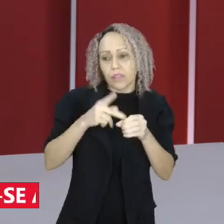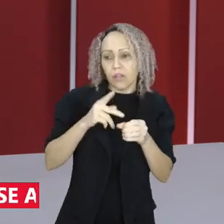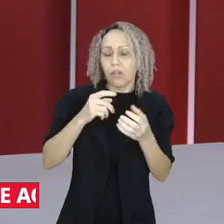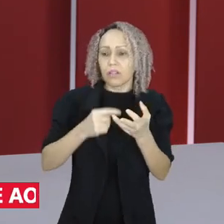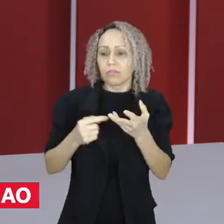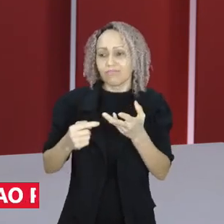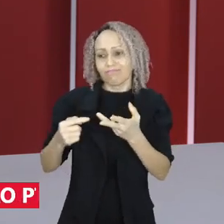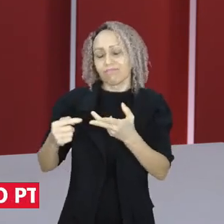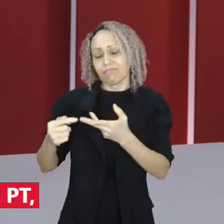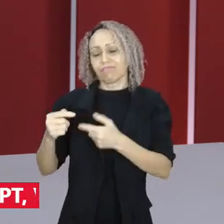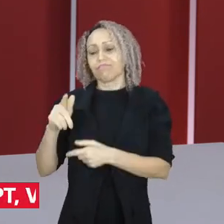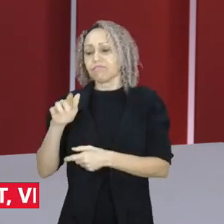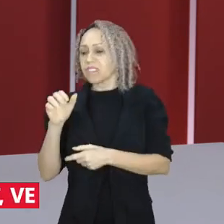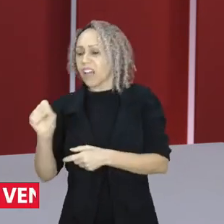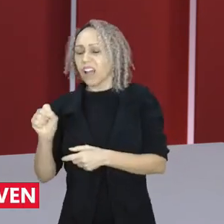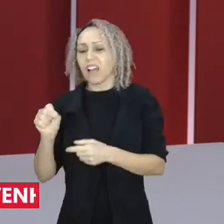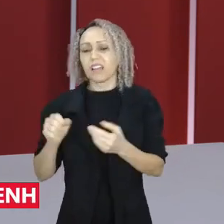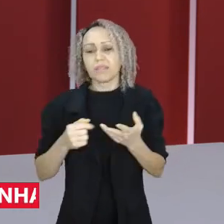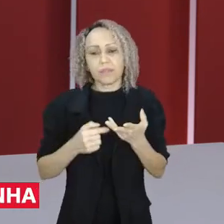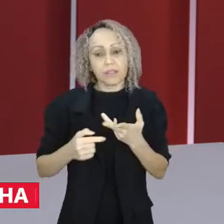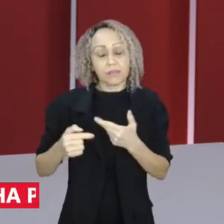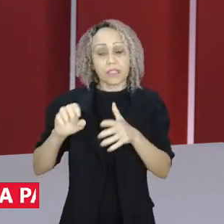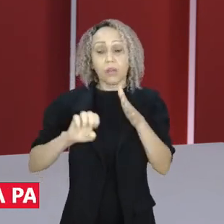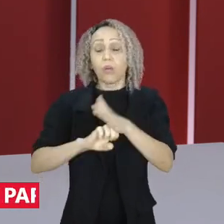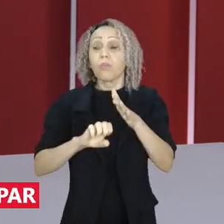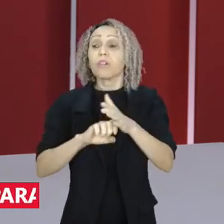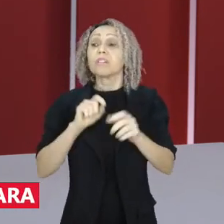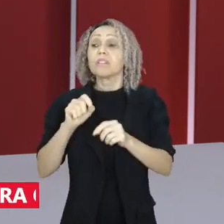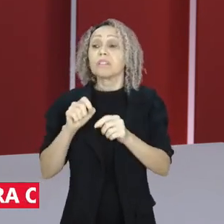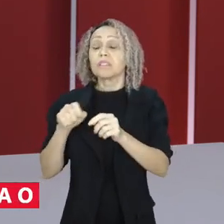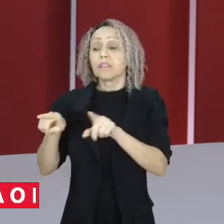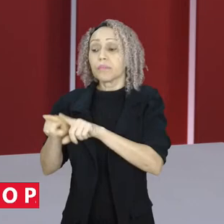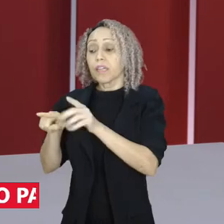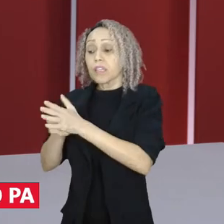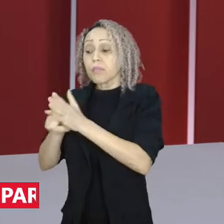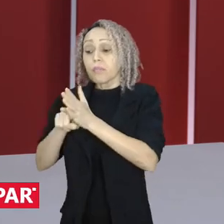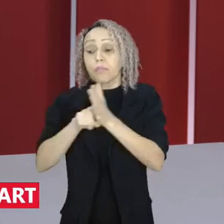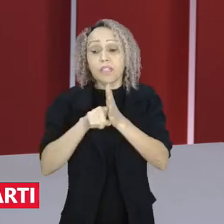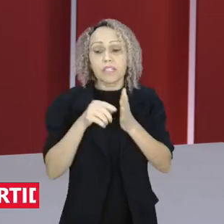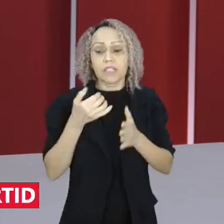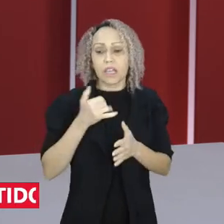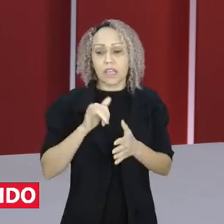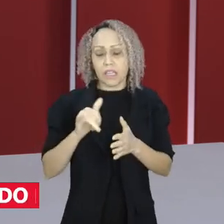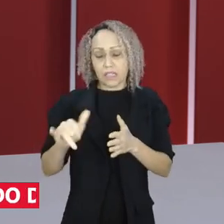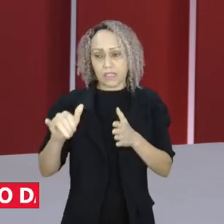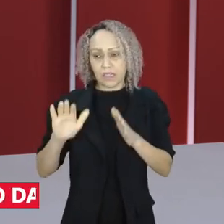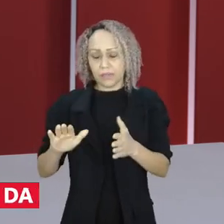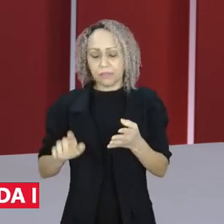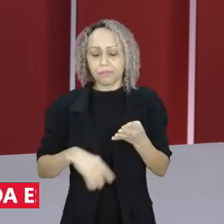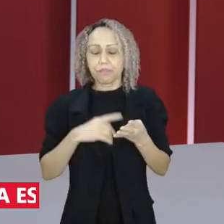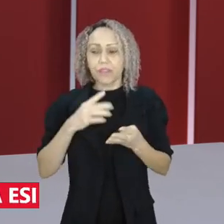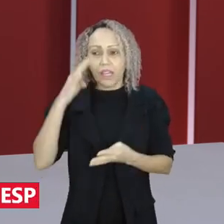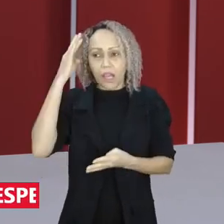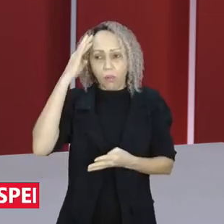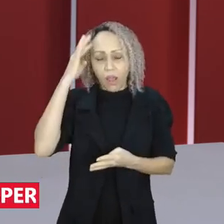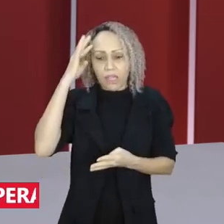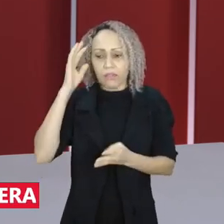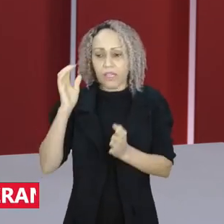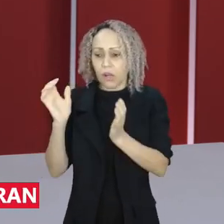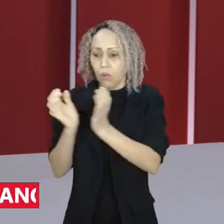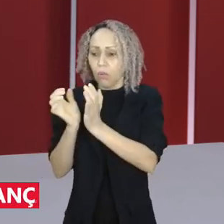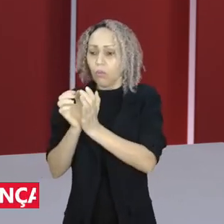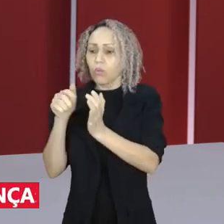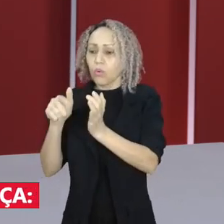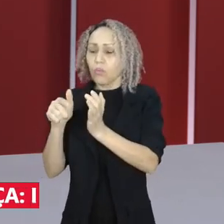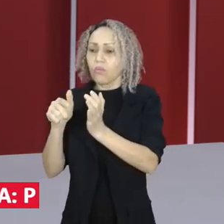da companhia prestar o petróleo e da empresa de pesquisa energética já na quarta-feira o grupo vai ter